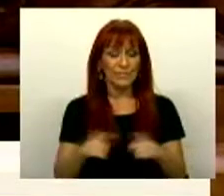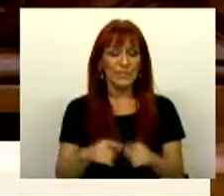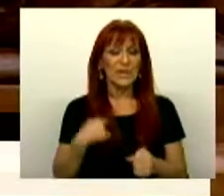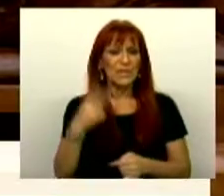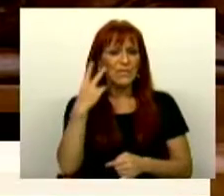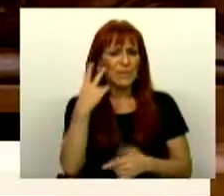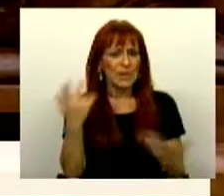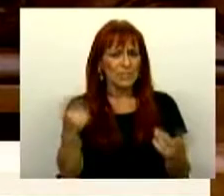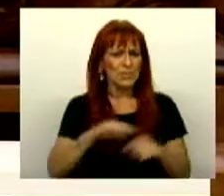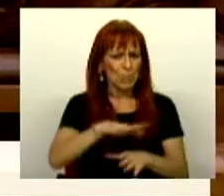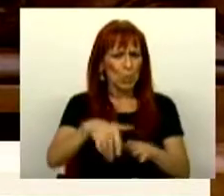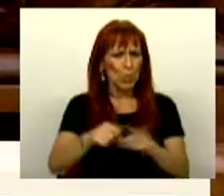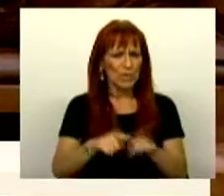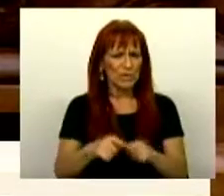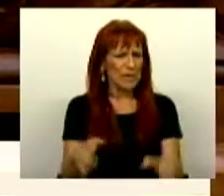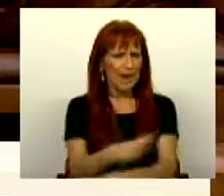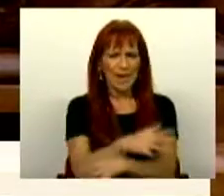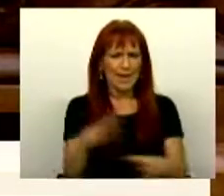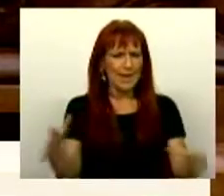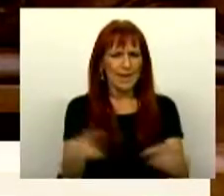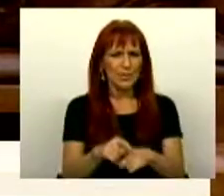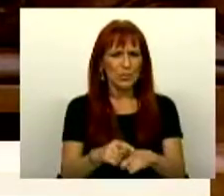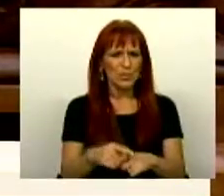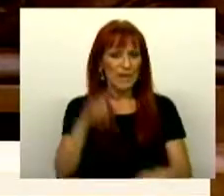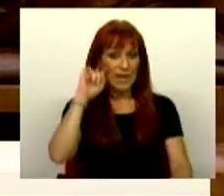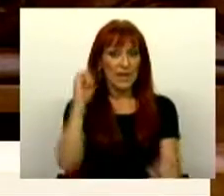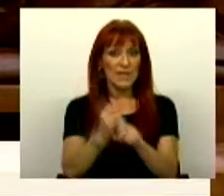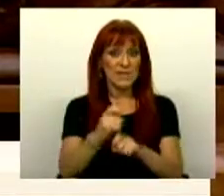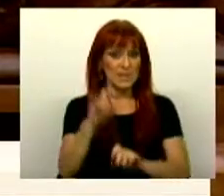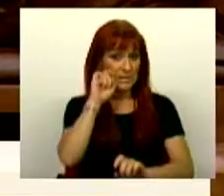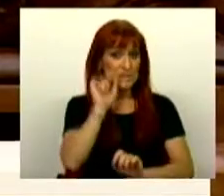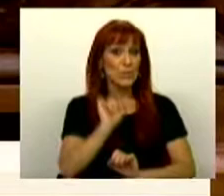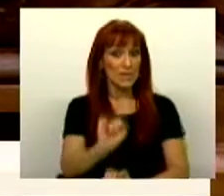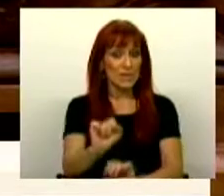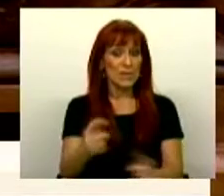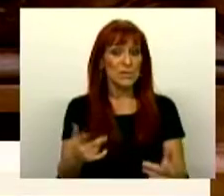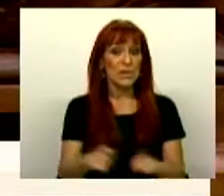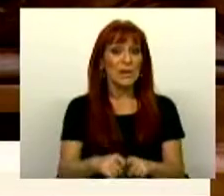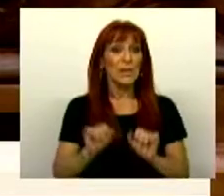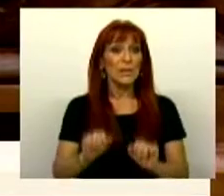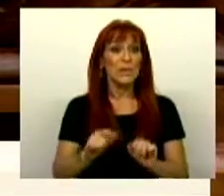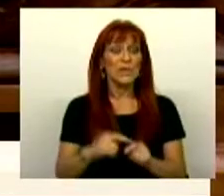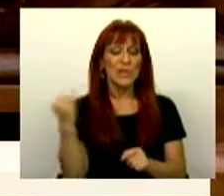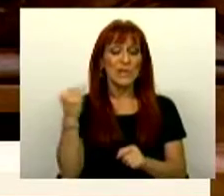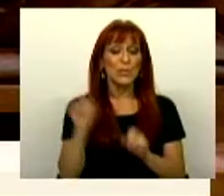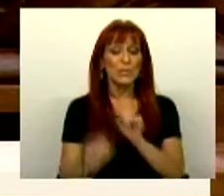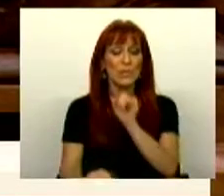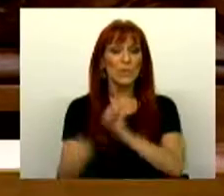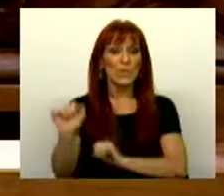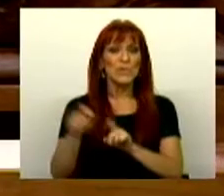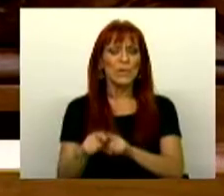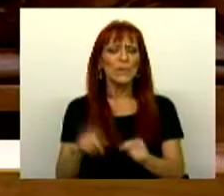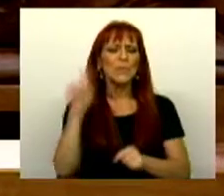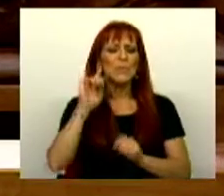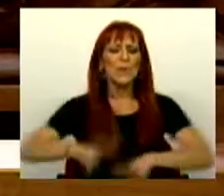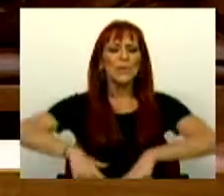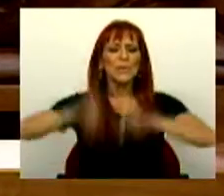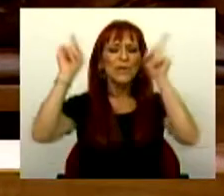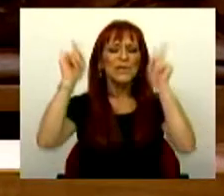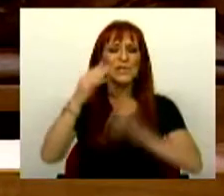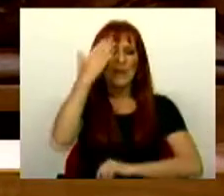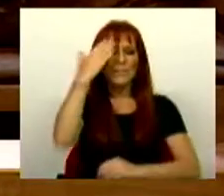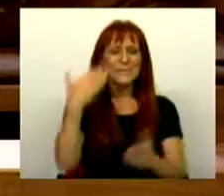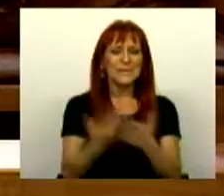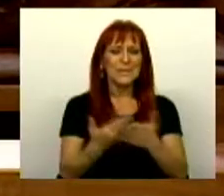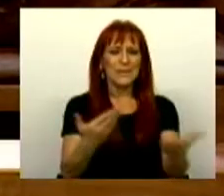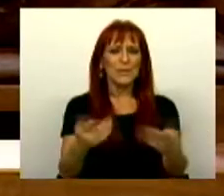Vivemos num contexto de grande exigência securitária e a PESCO é um instrumento importante centrado no desenvolvimento das